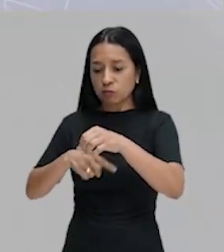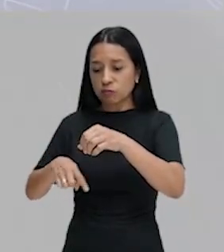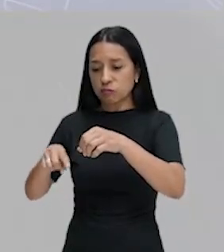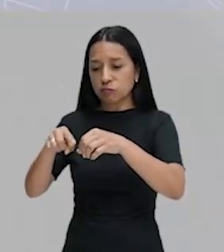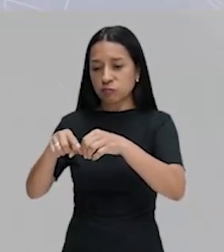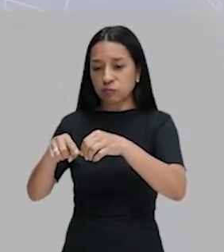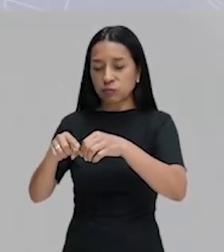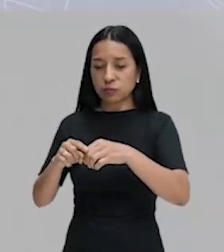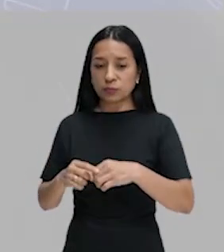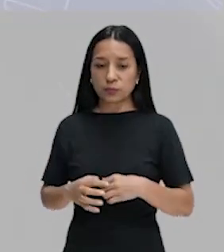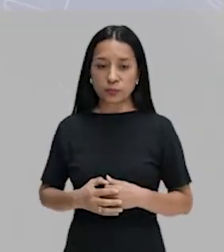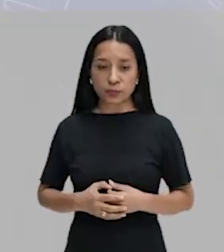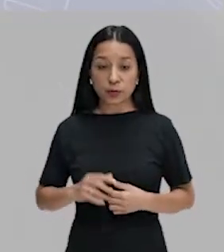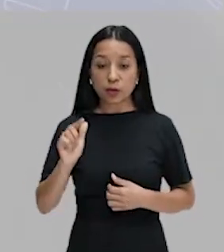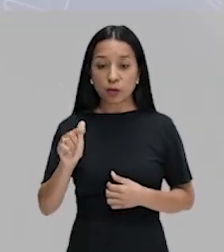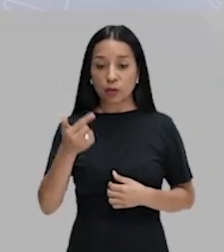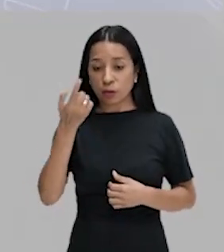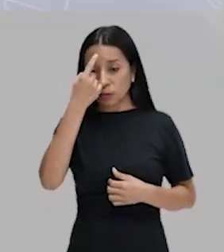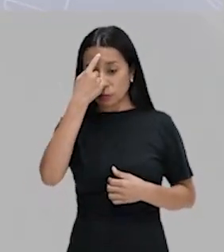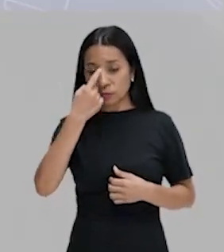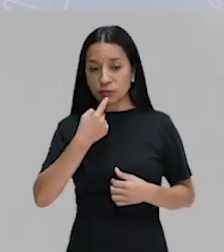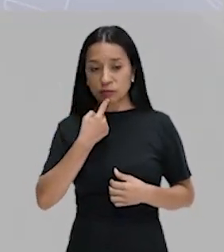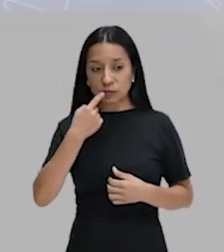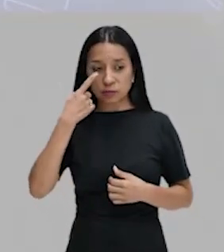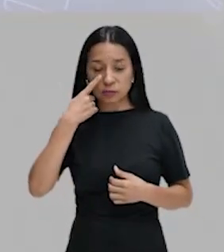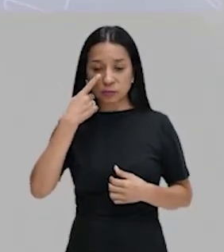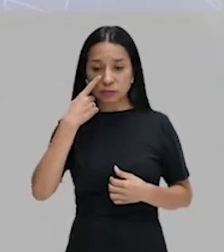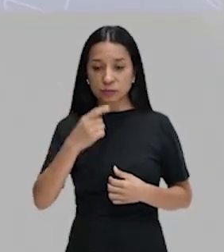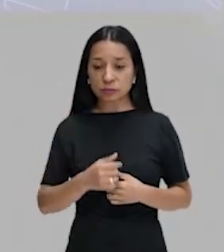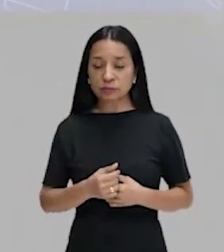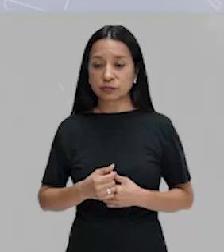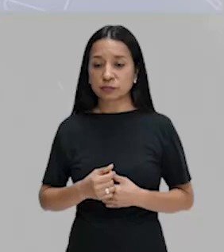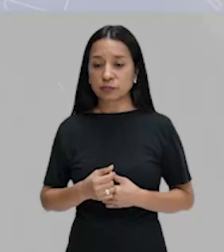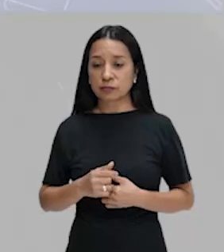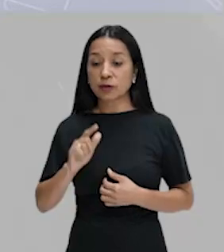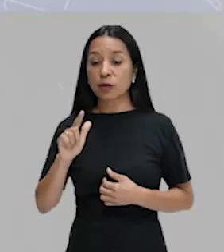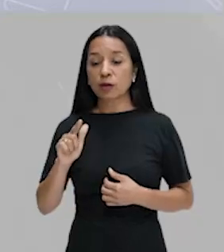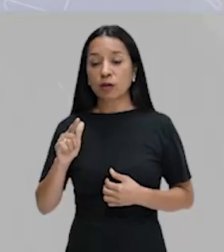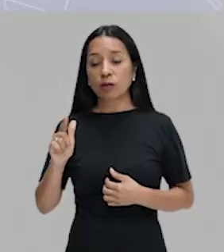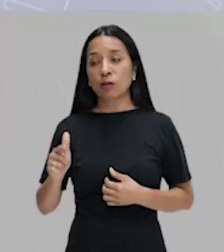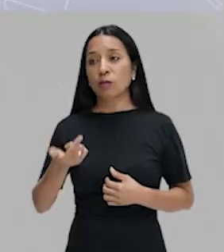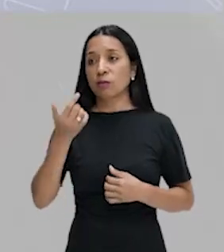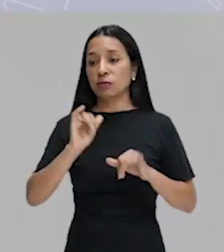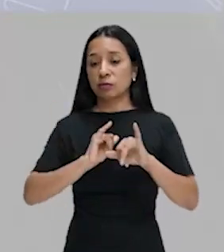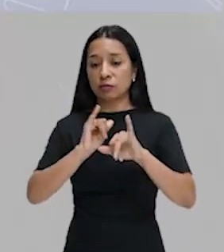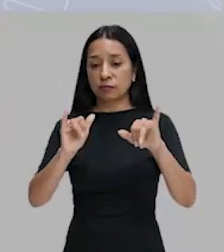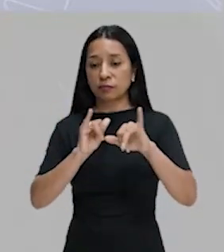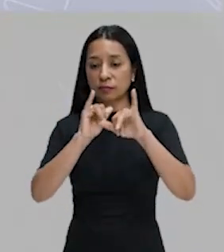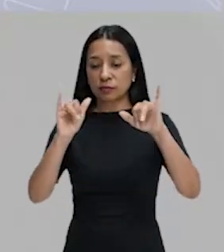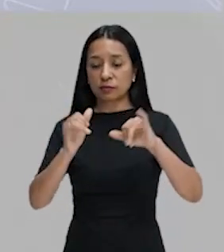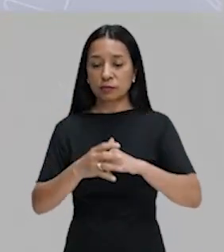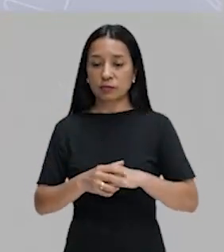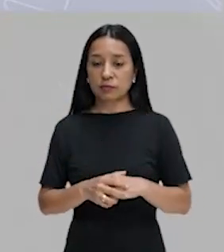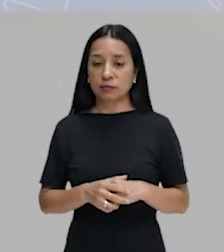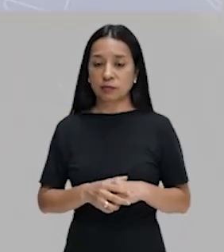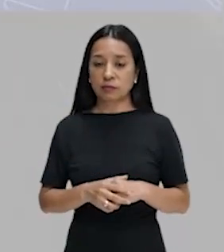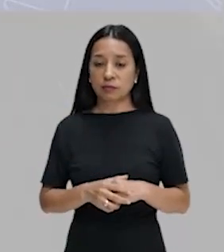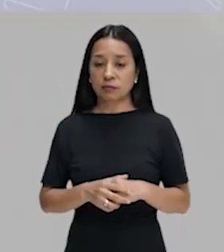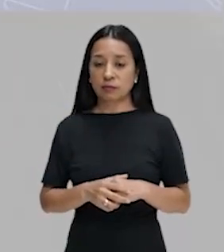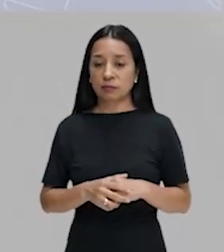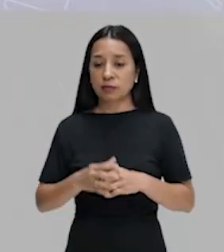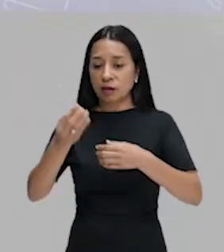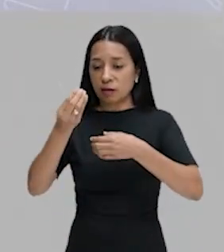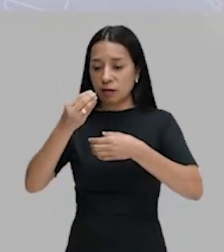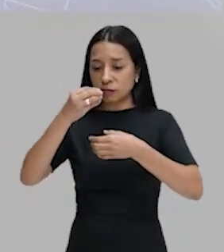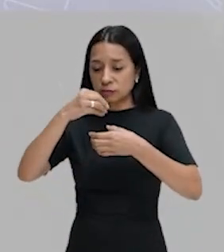tá? O sistema, uma outra informação que eu ainda não comentei com vocês é o seguinte: a digestão